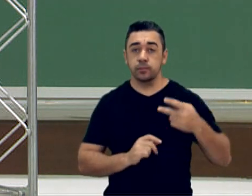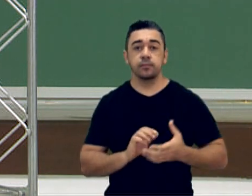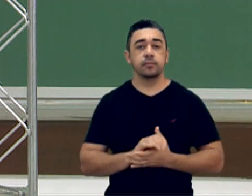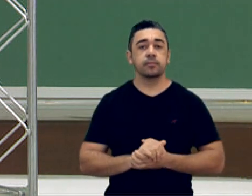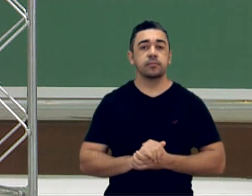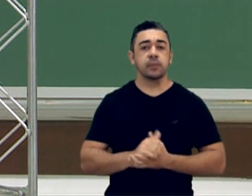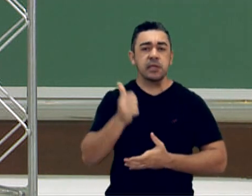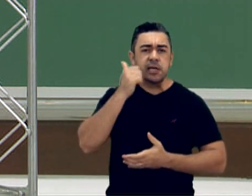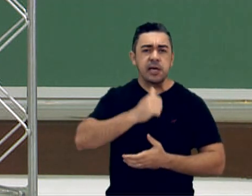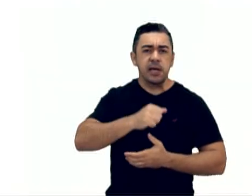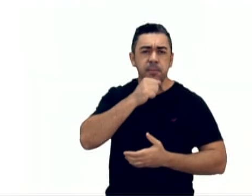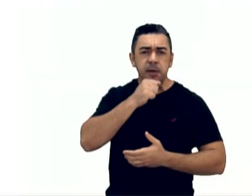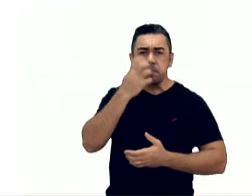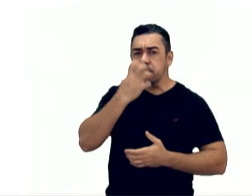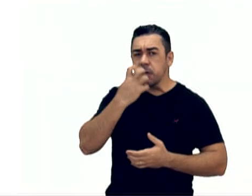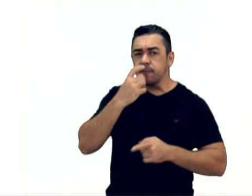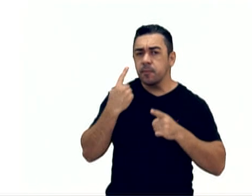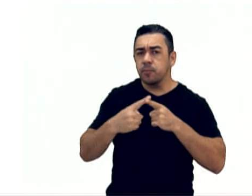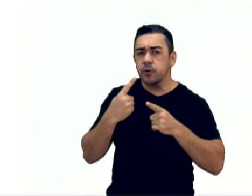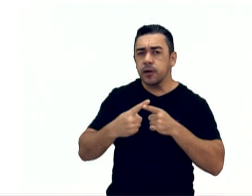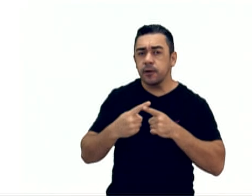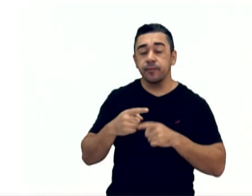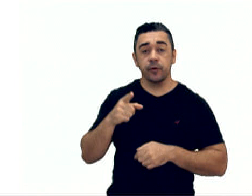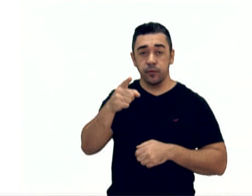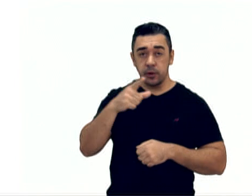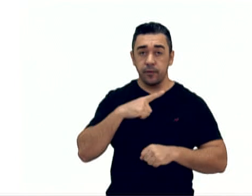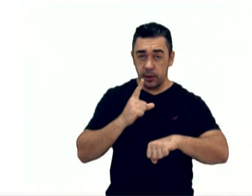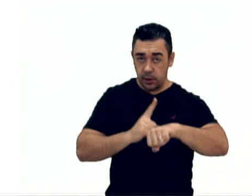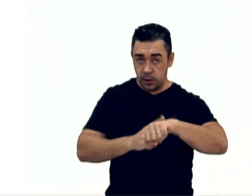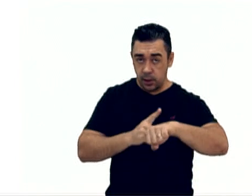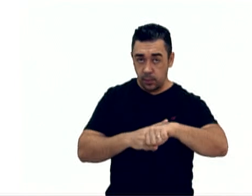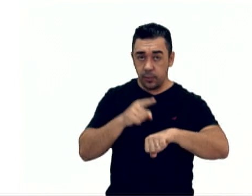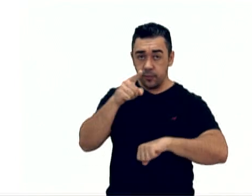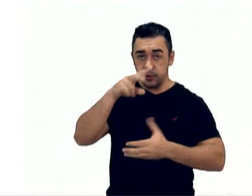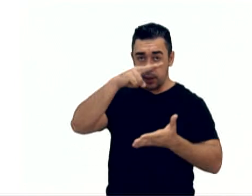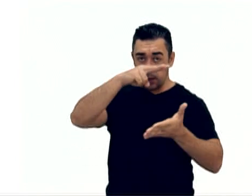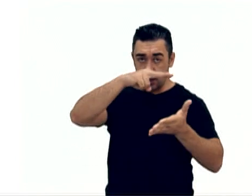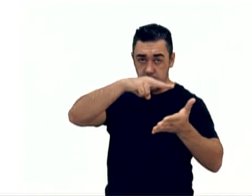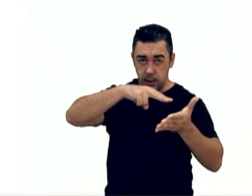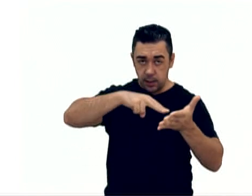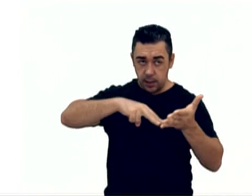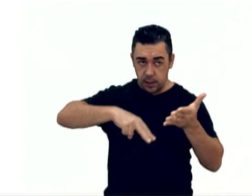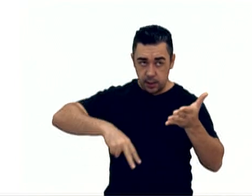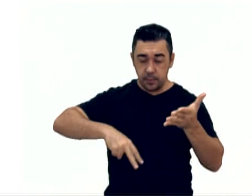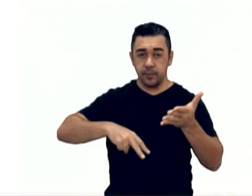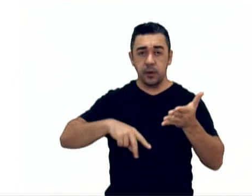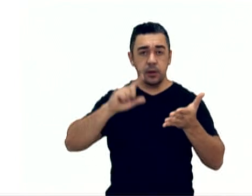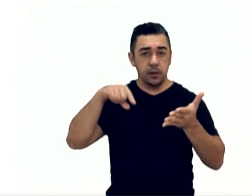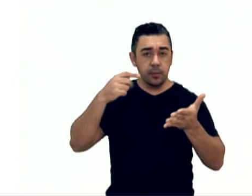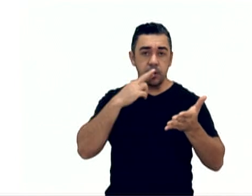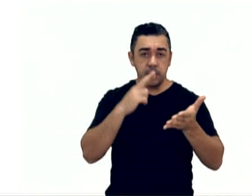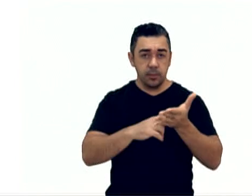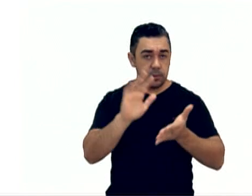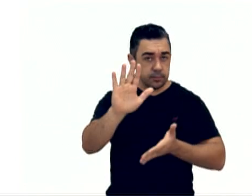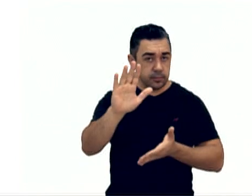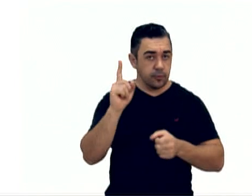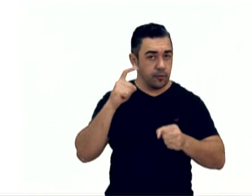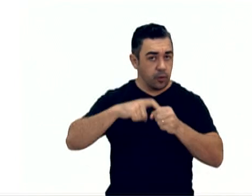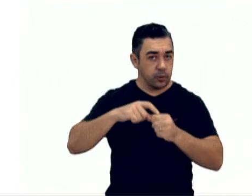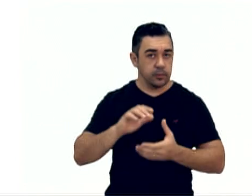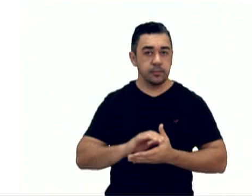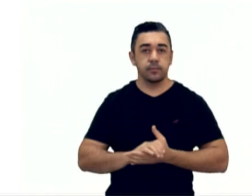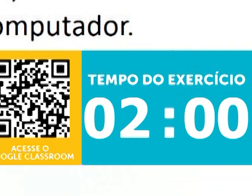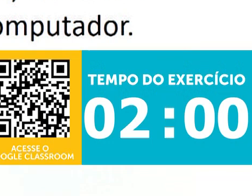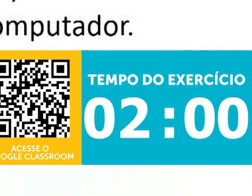está aborrecida por quê? Então, vou dar uns minutinhos para vocês lerem as alternativas com atenção e responder. Já voltamos.